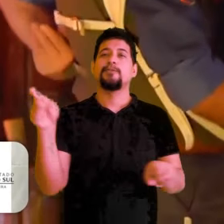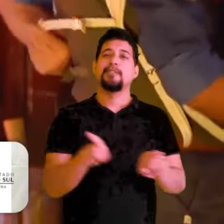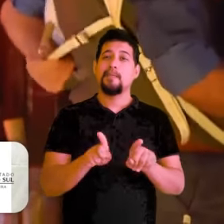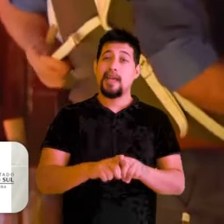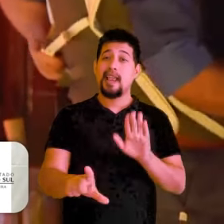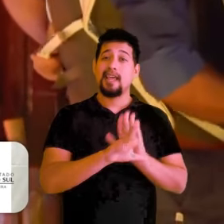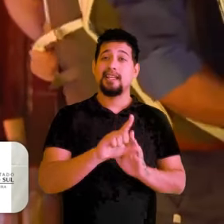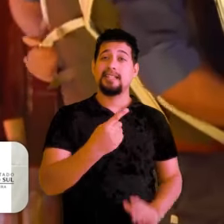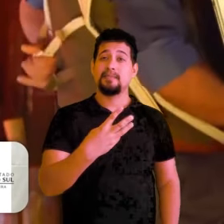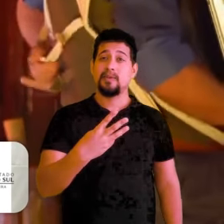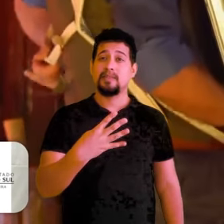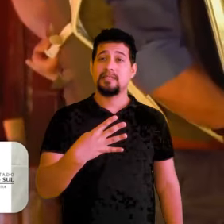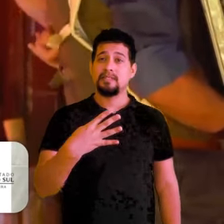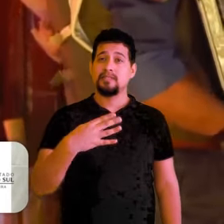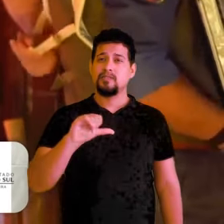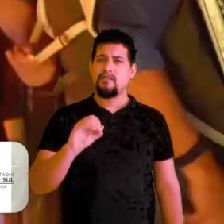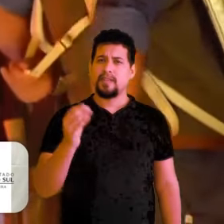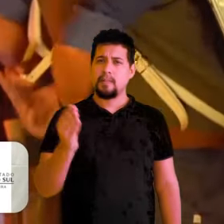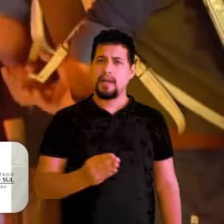do Sul. A Lei